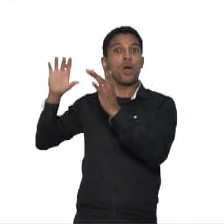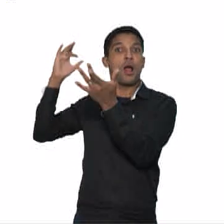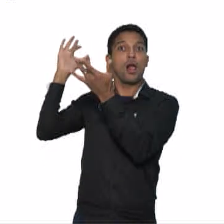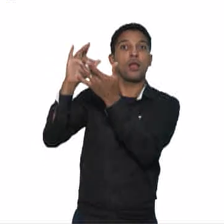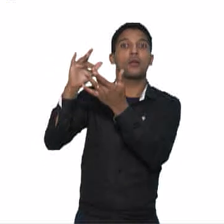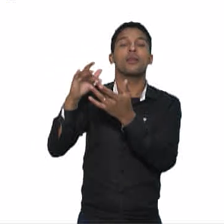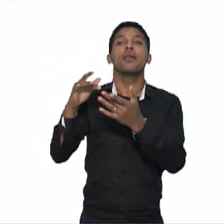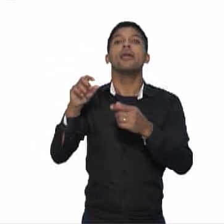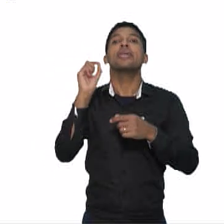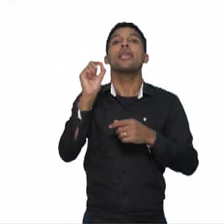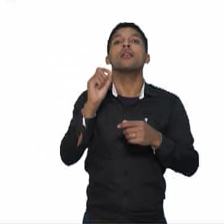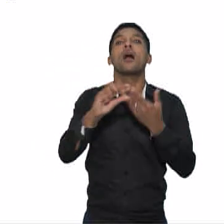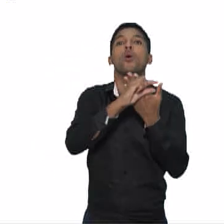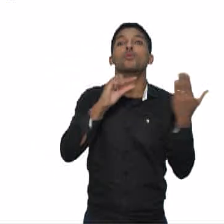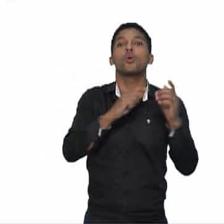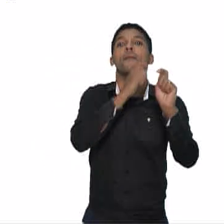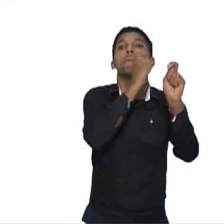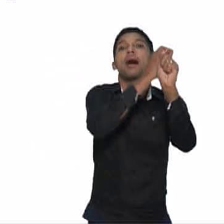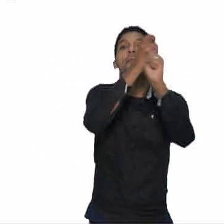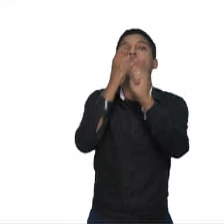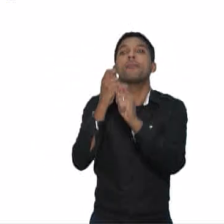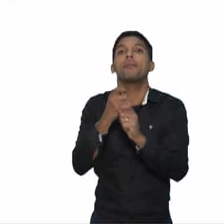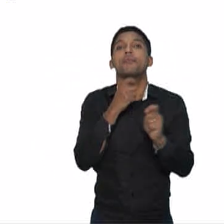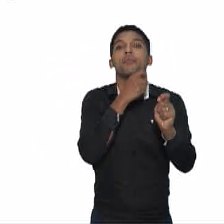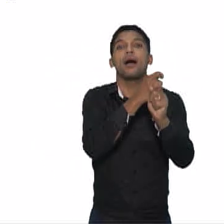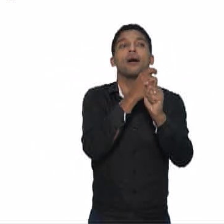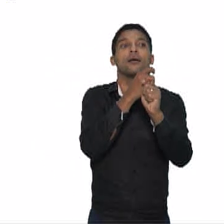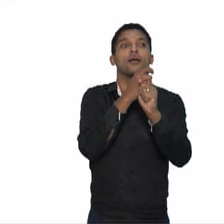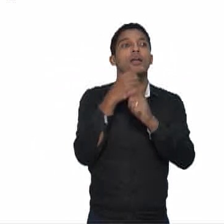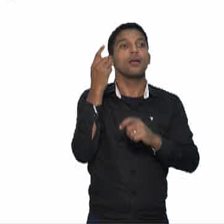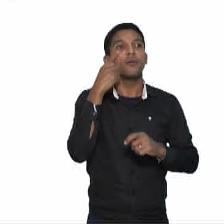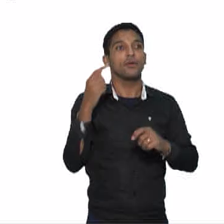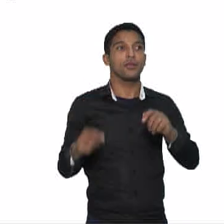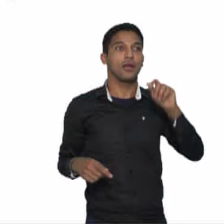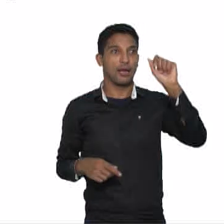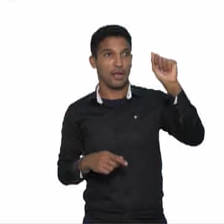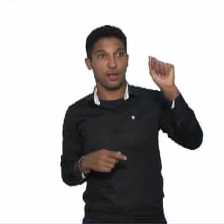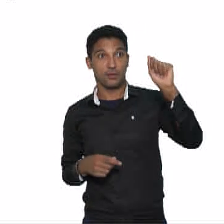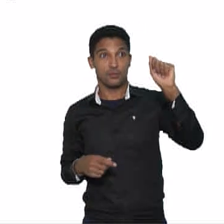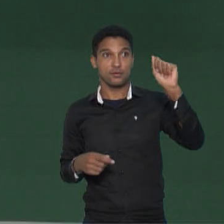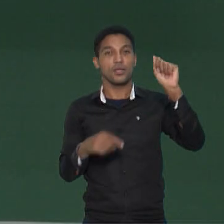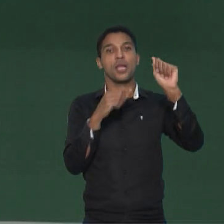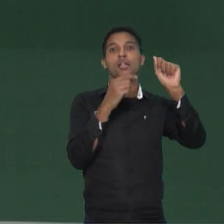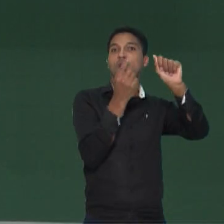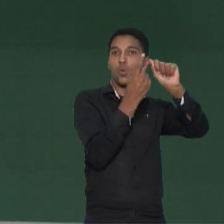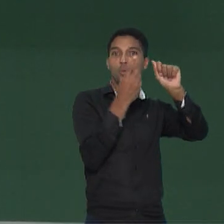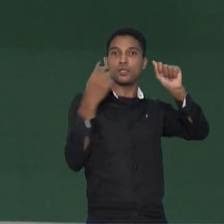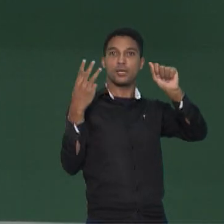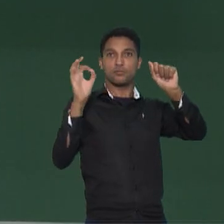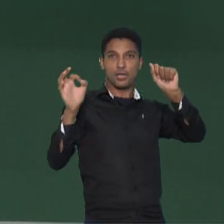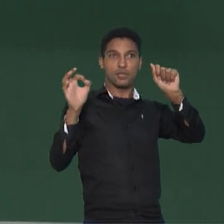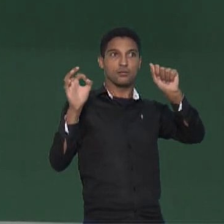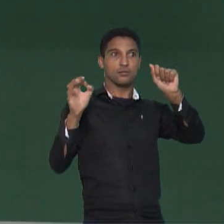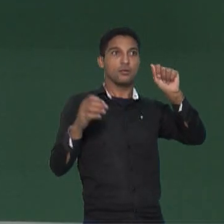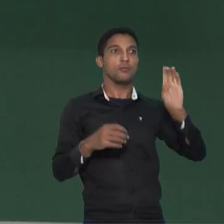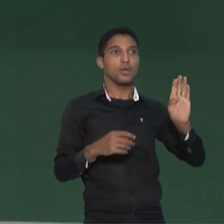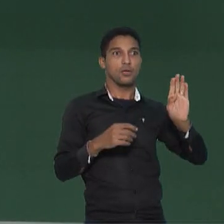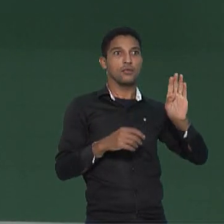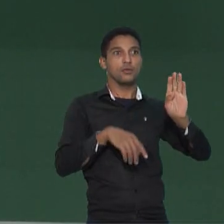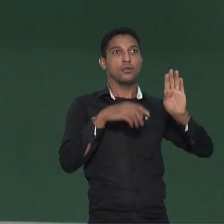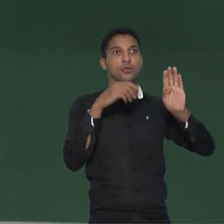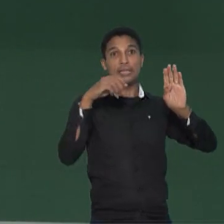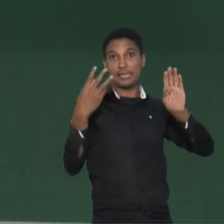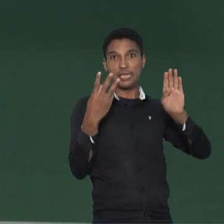Bonaparte. Letra A, as alternativas 1 e 3 são corretas. Letra B, apenas a alternativa 3